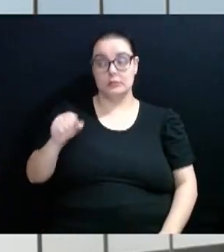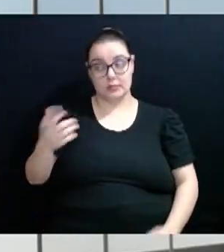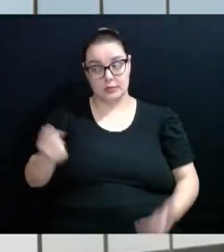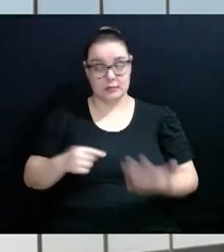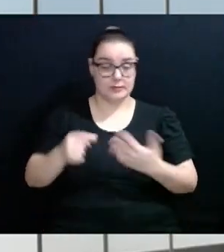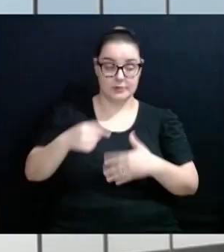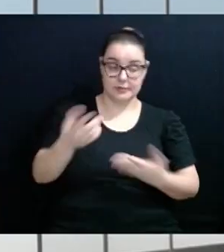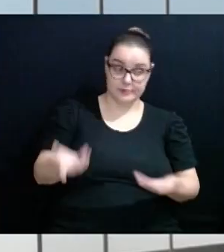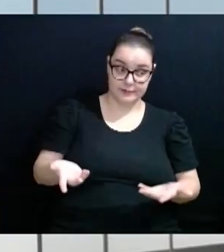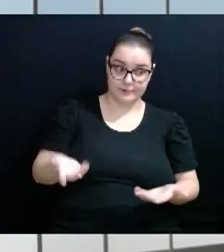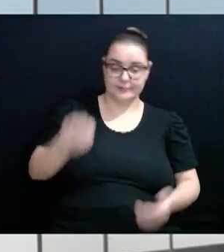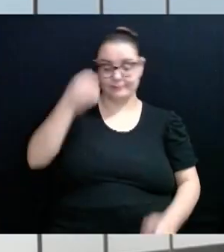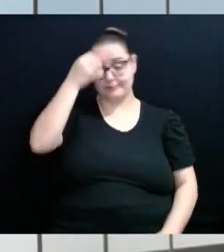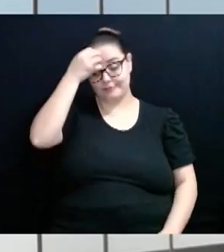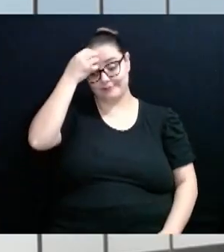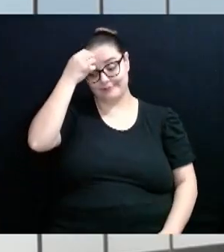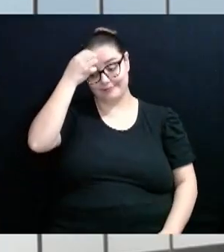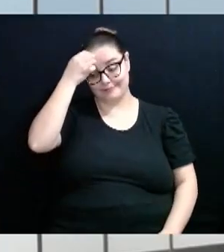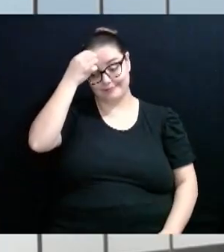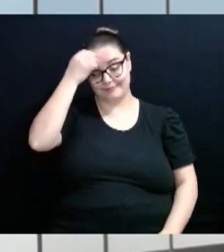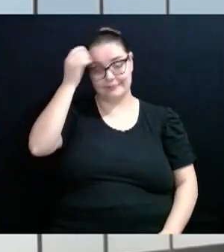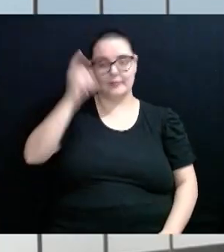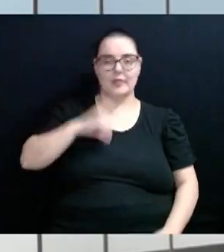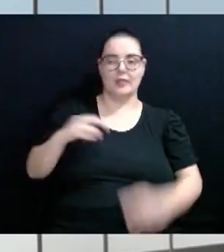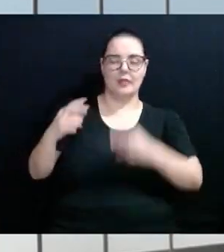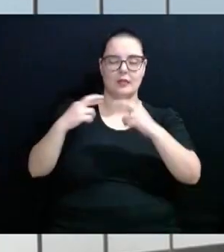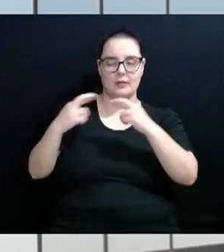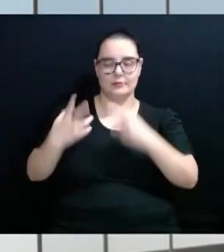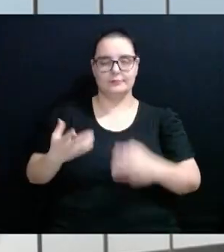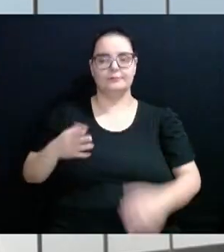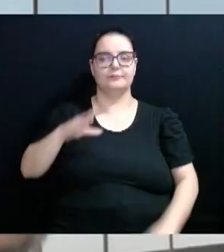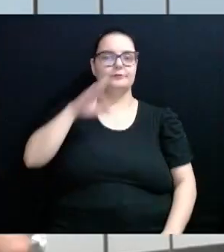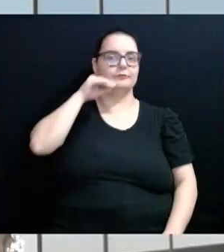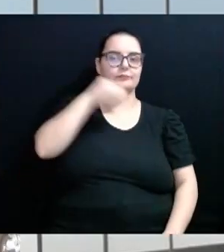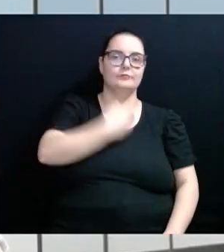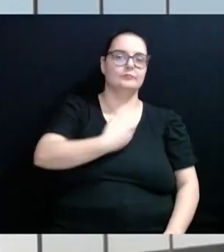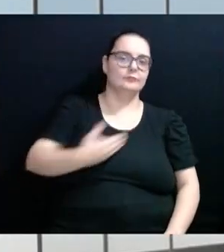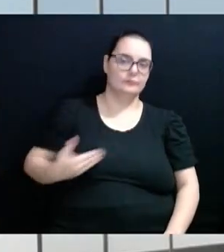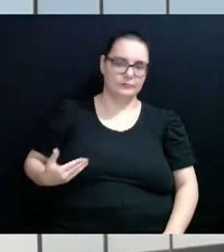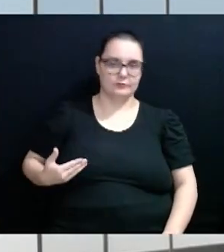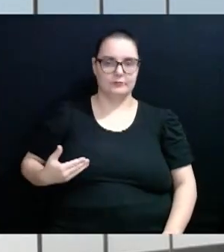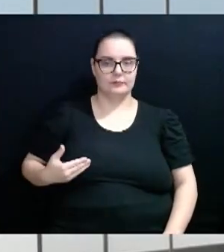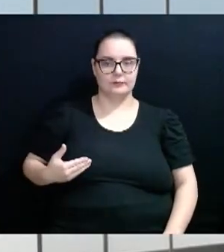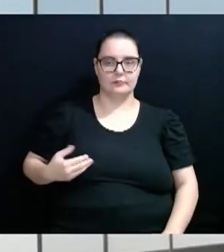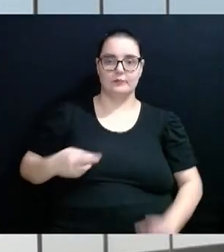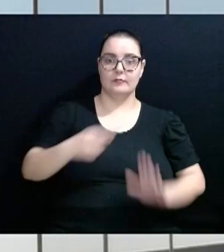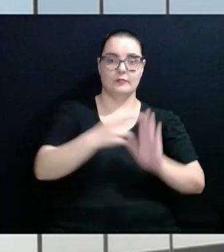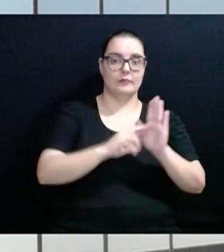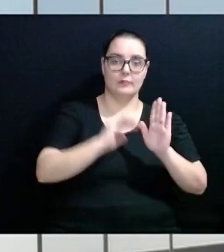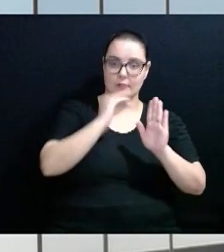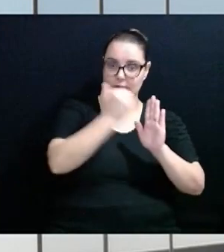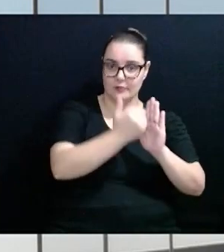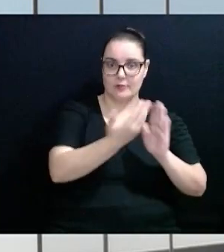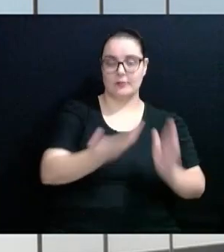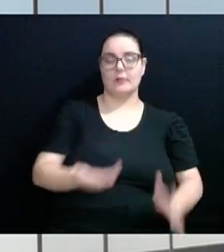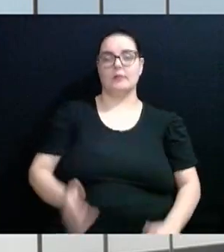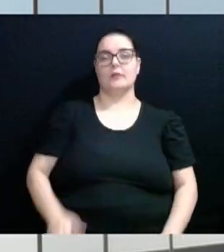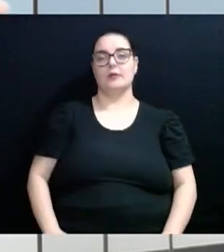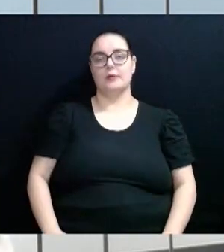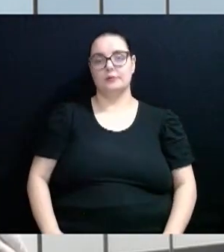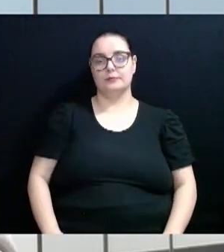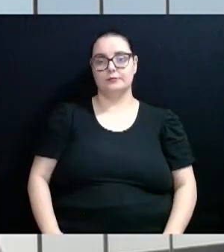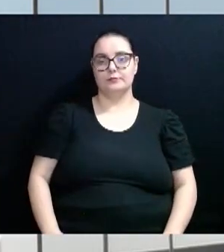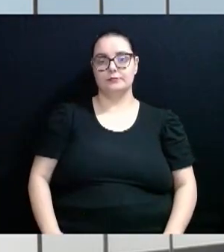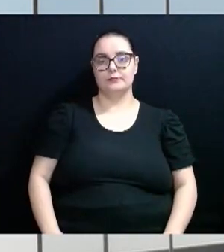tem ali um fiscal, um funcionário público que foge à regra dos funcionários públicos, que são, em sua